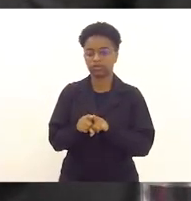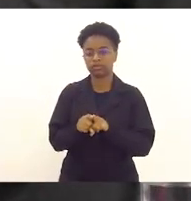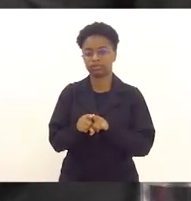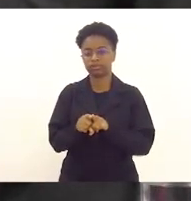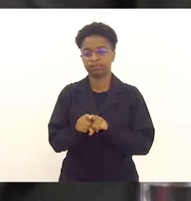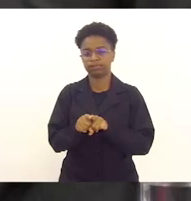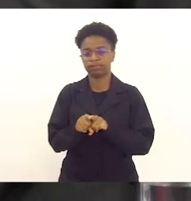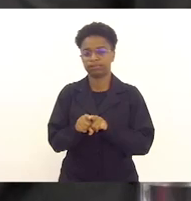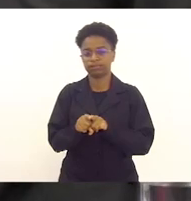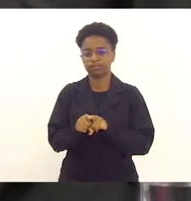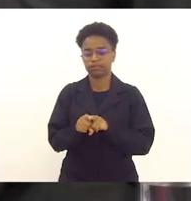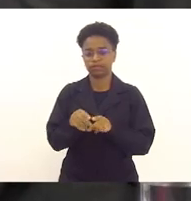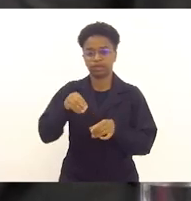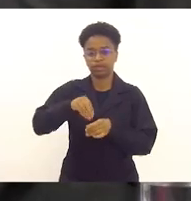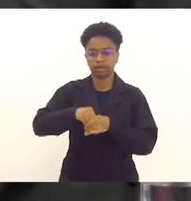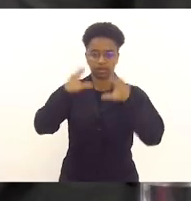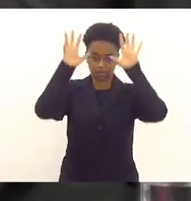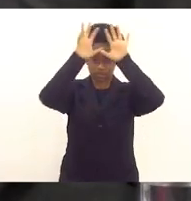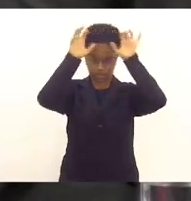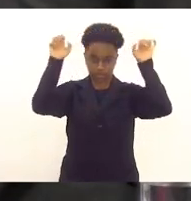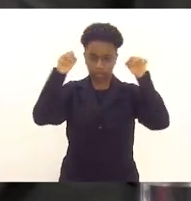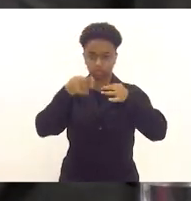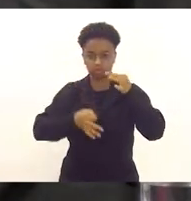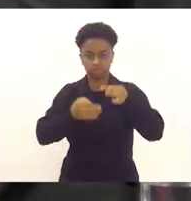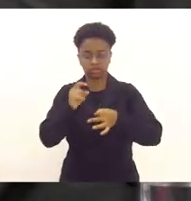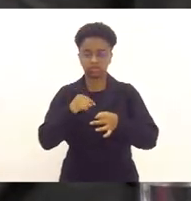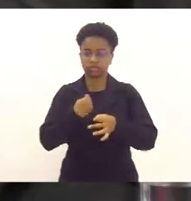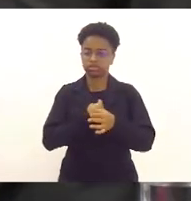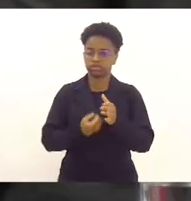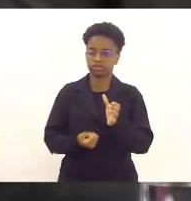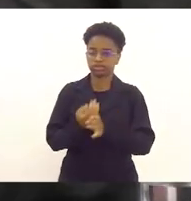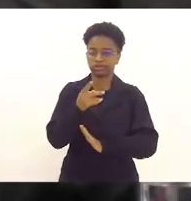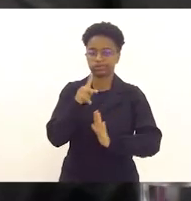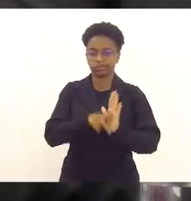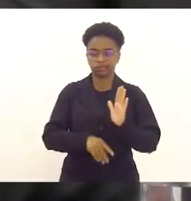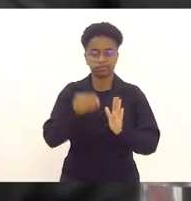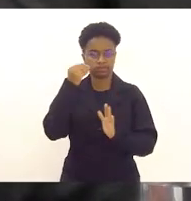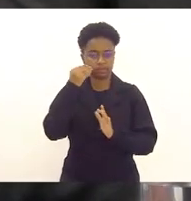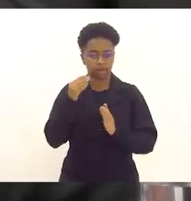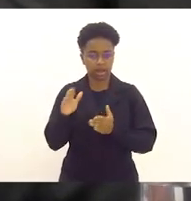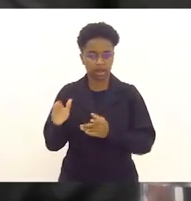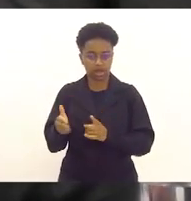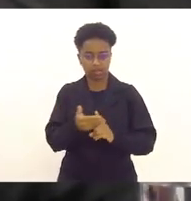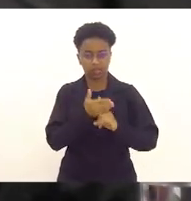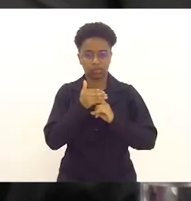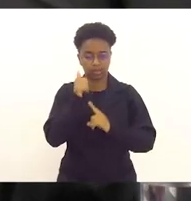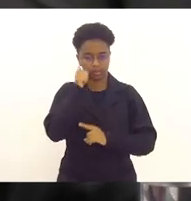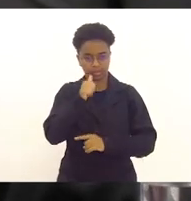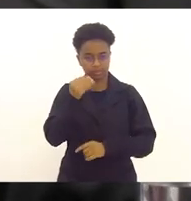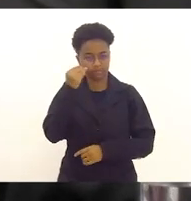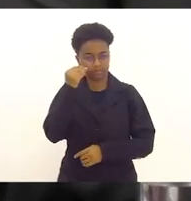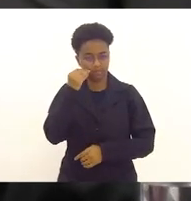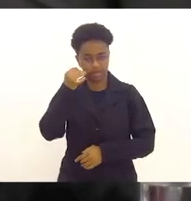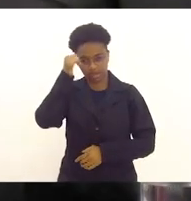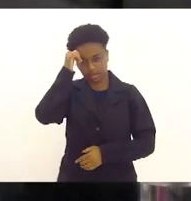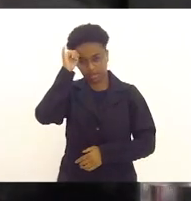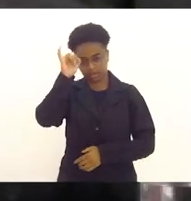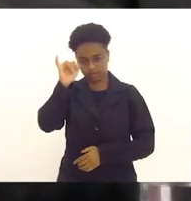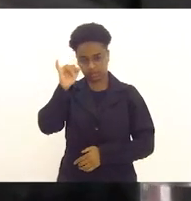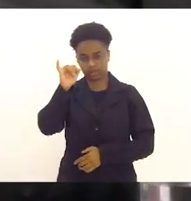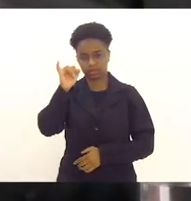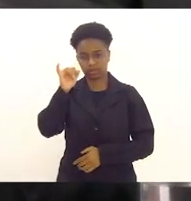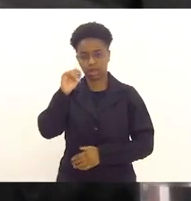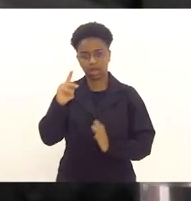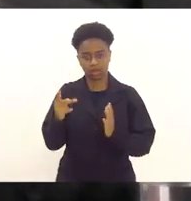do Tribunal de Justiça alguns projetos de acolhimento as mulheres justamente para evitar esse tipo de